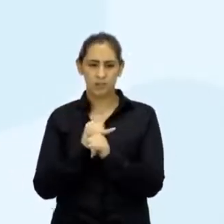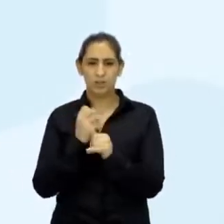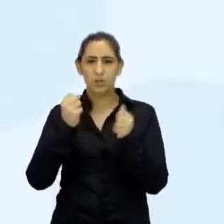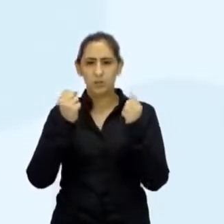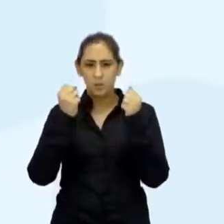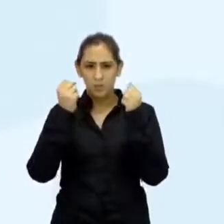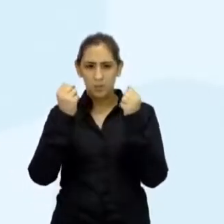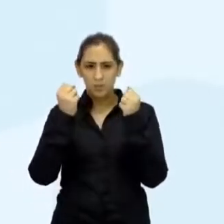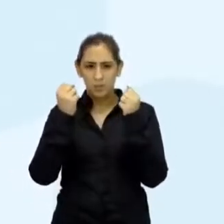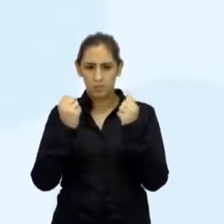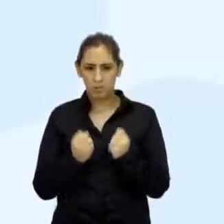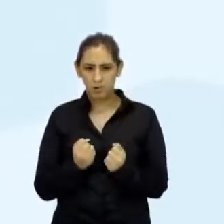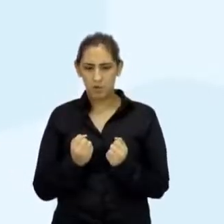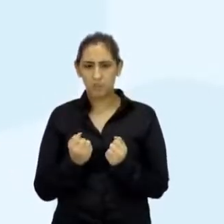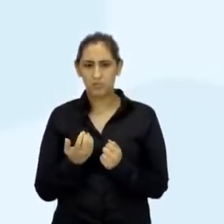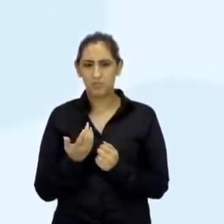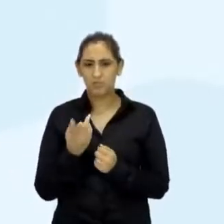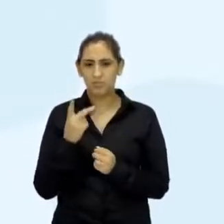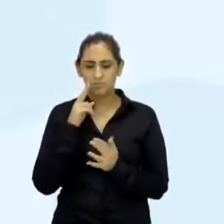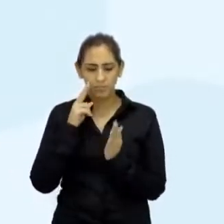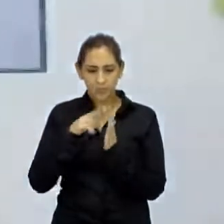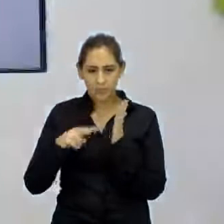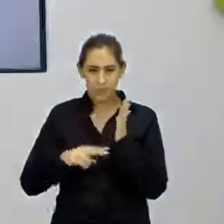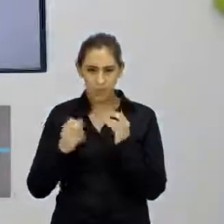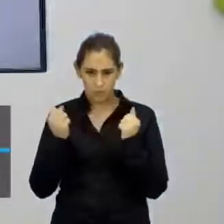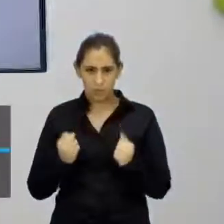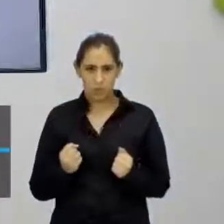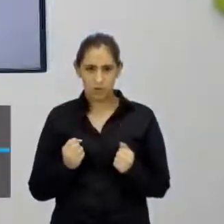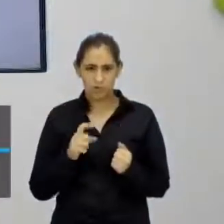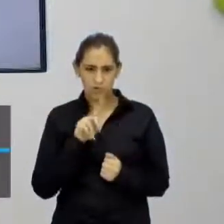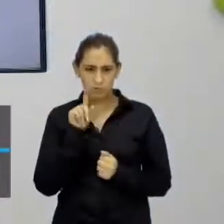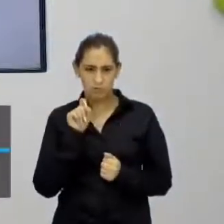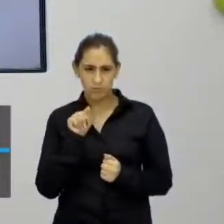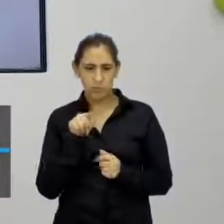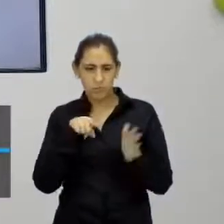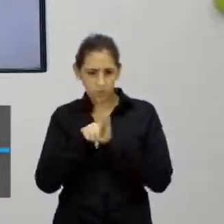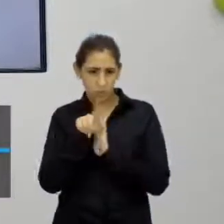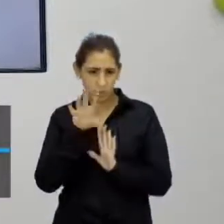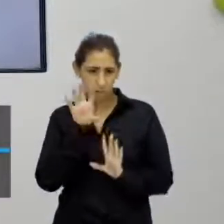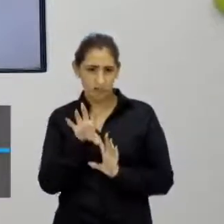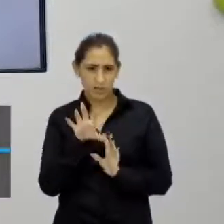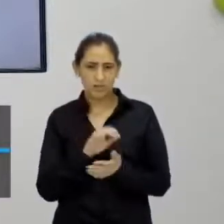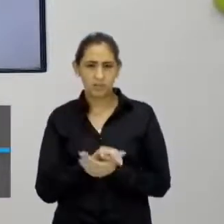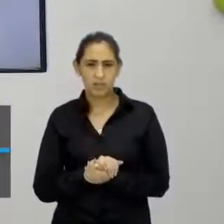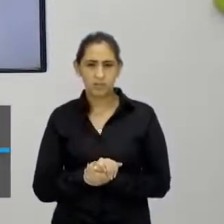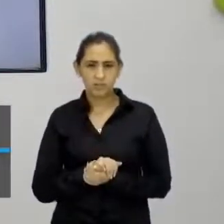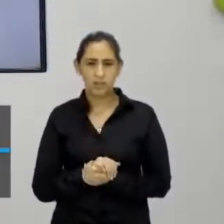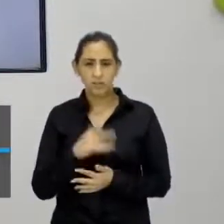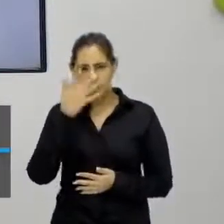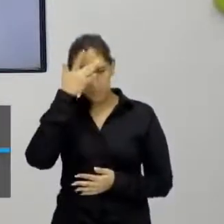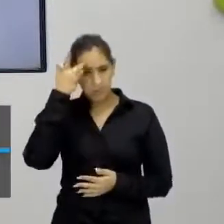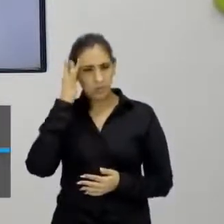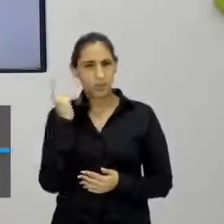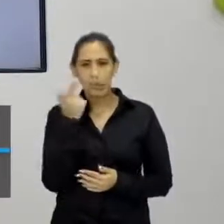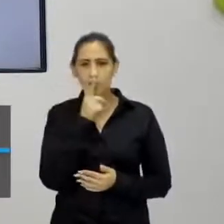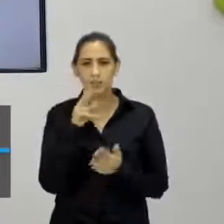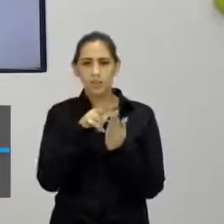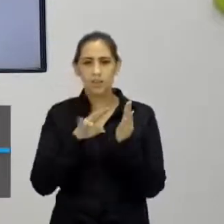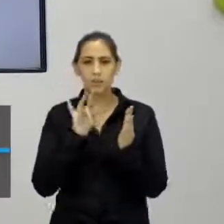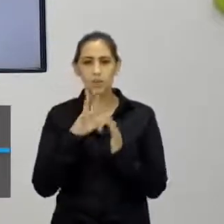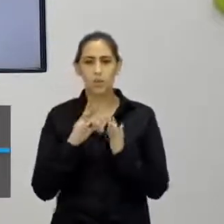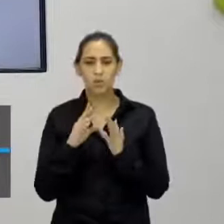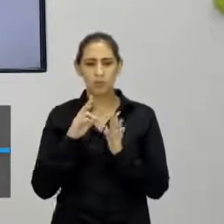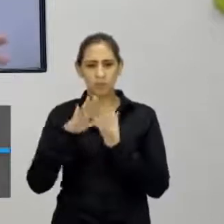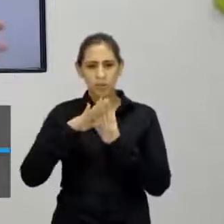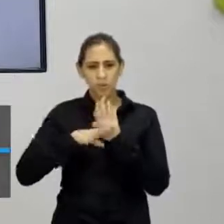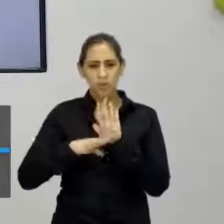considerado efetivamente um leitor? Volta para mim rapidão. A pergunta é essa: A pessoa que só consegue ler os textos na internet,